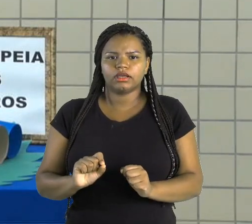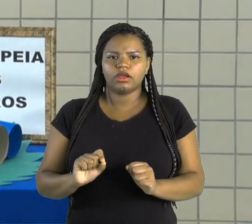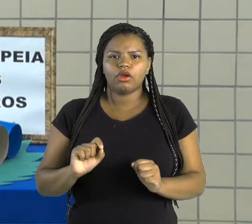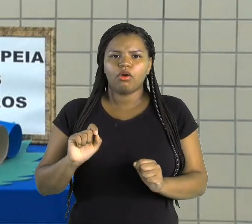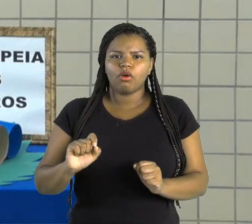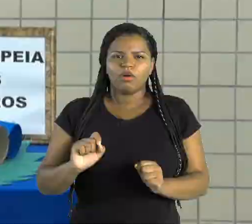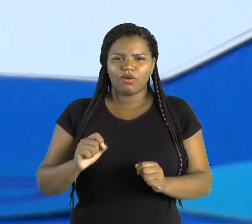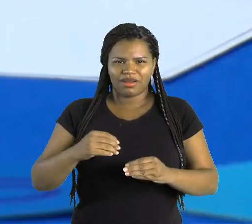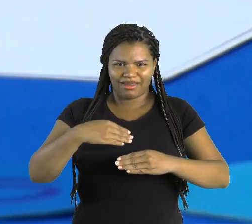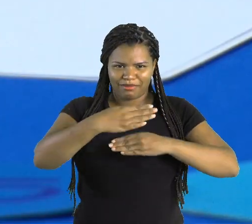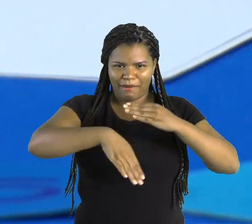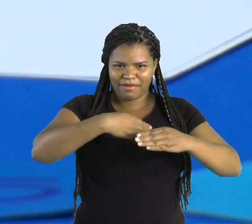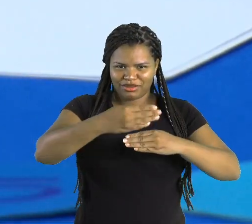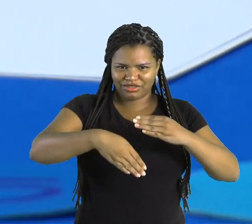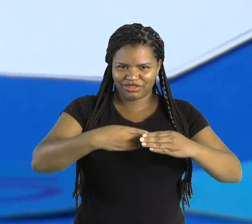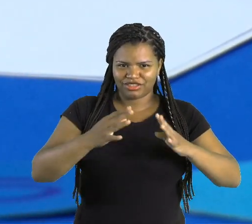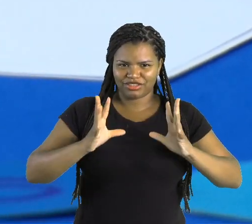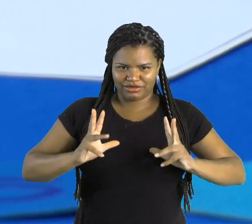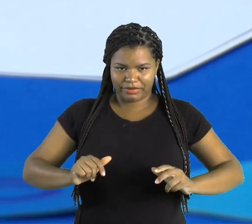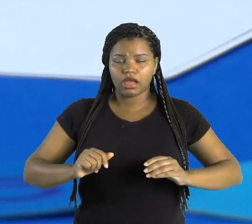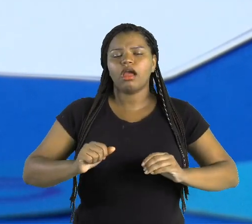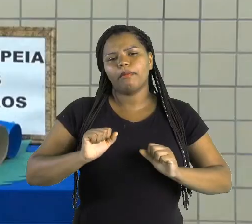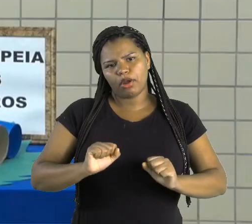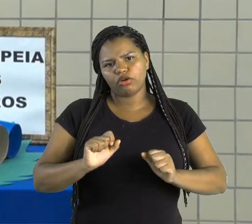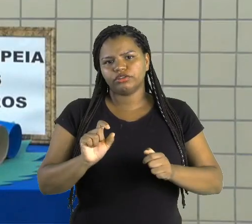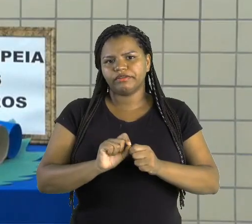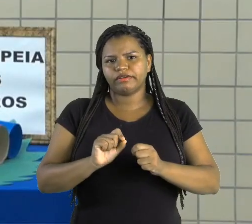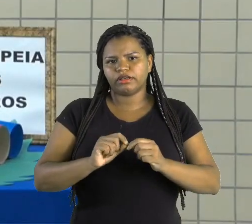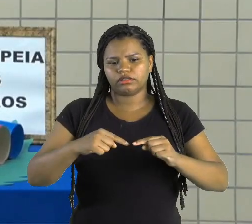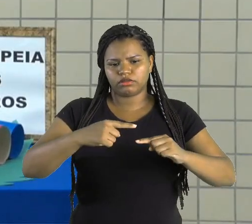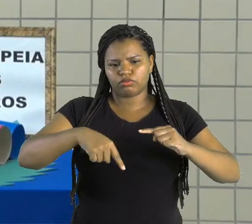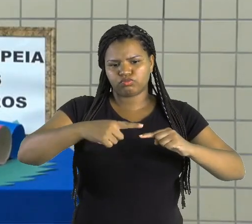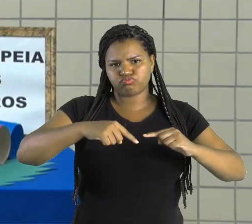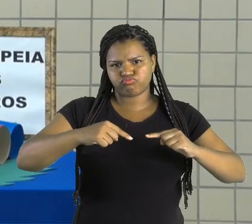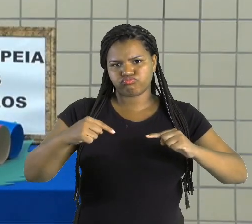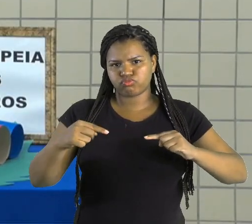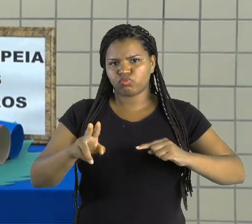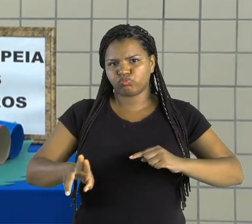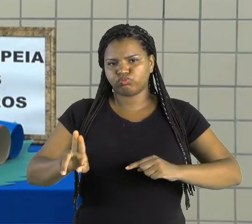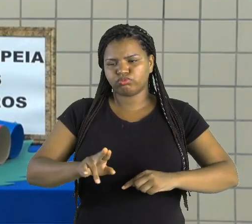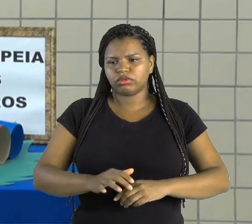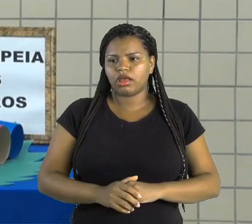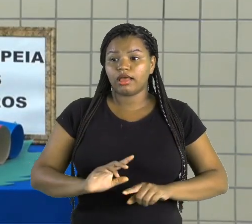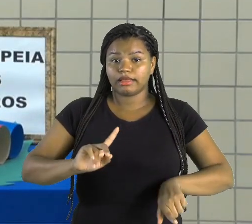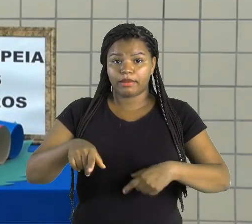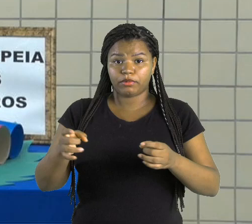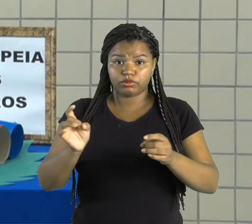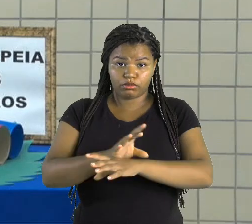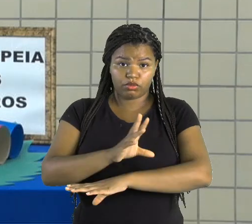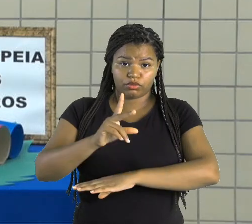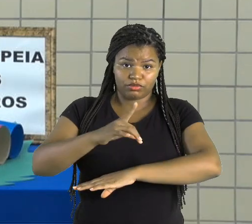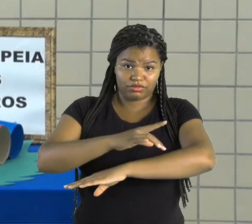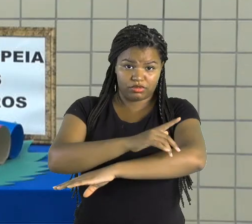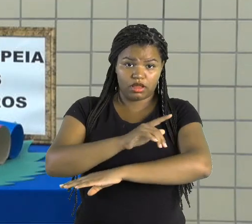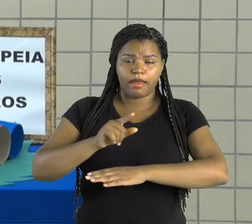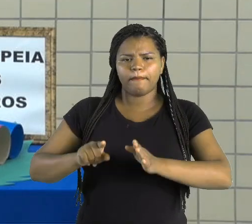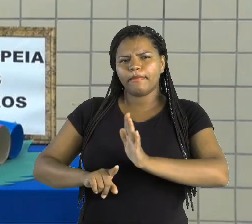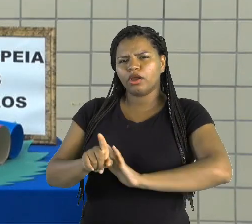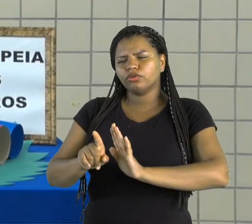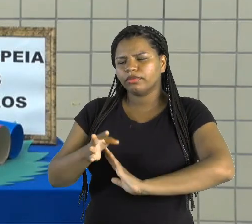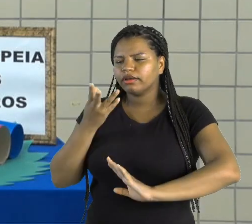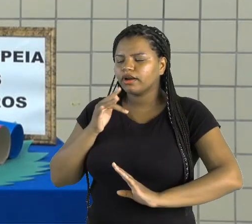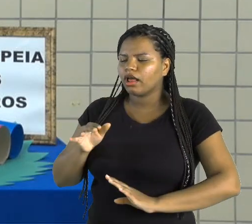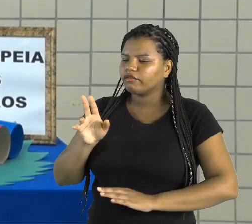papel higiênico. E depois de construir a centopeia, pergunte para a criança quantos rolinhos